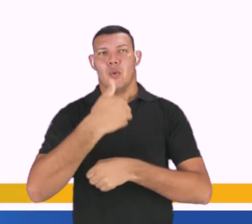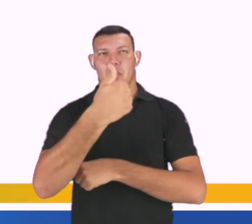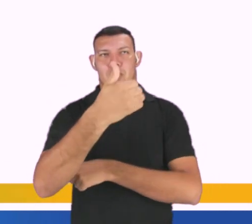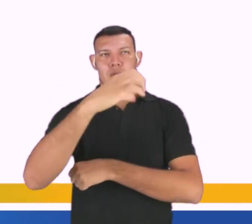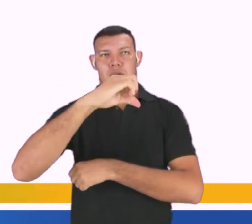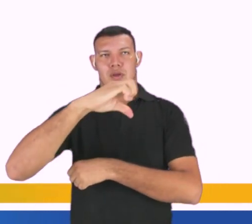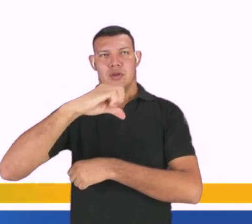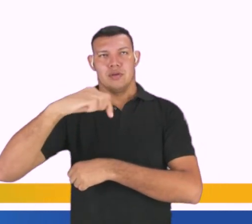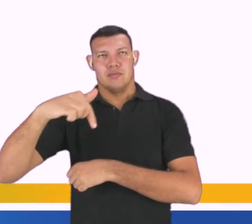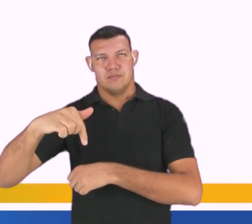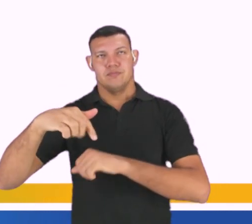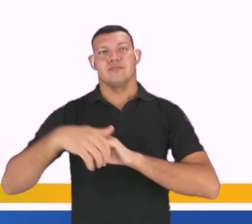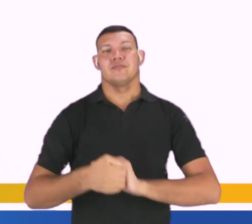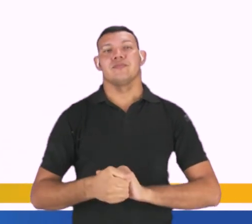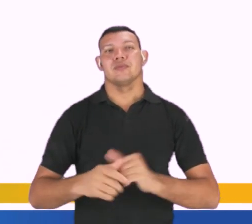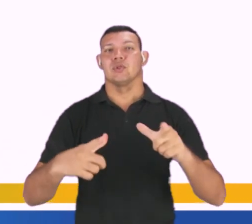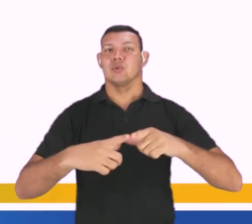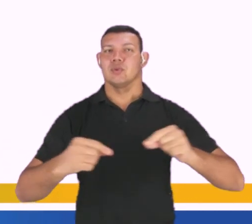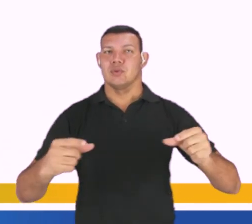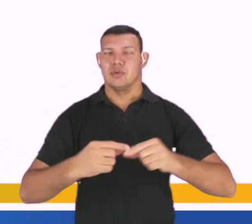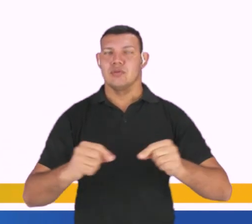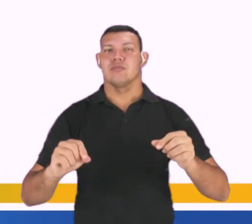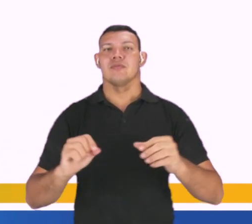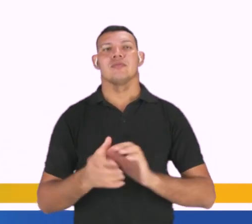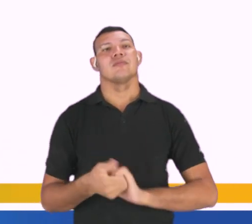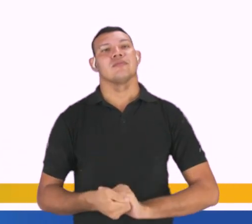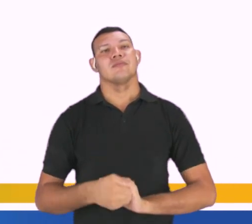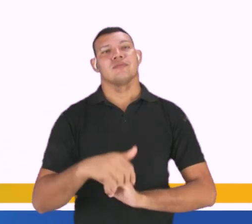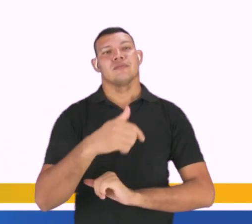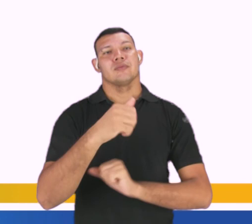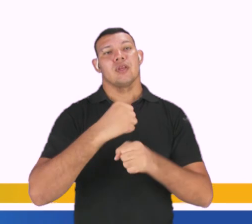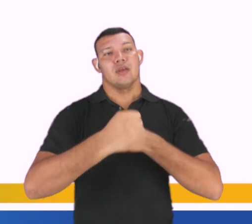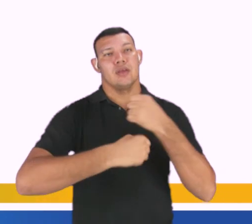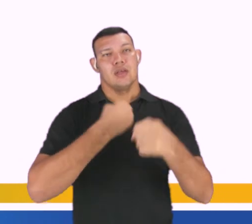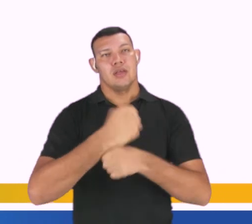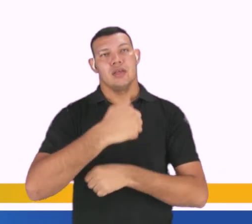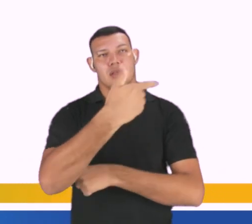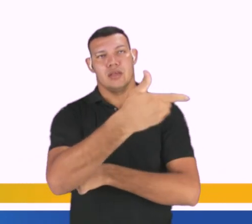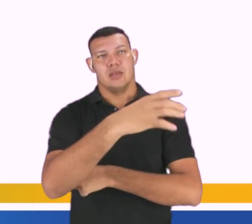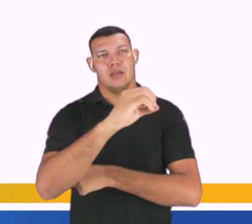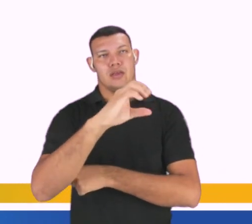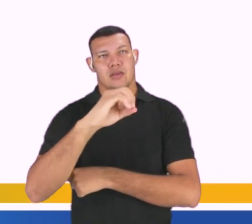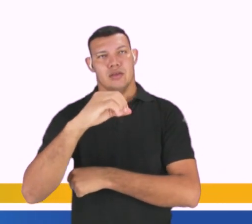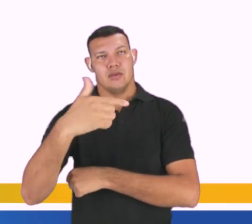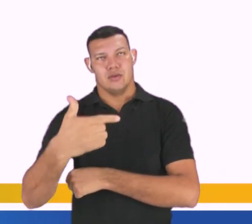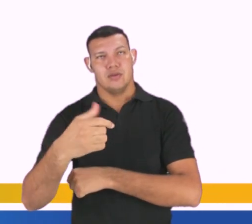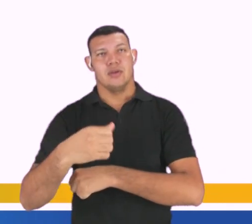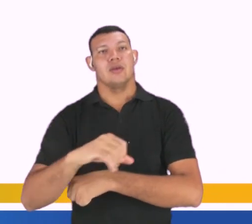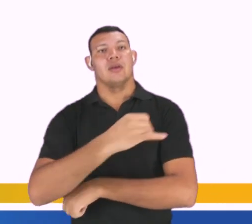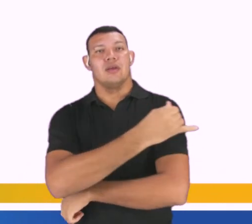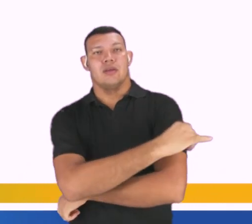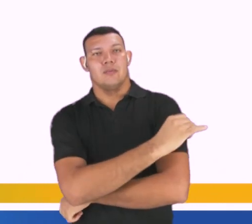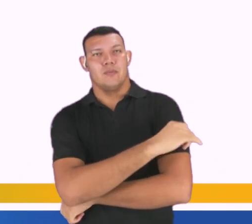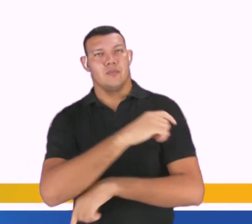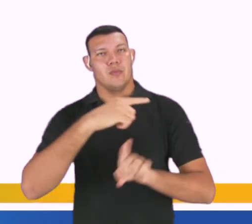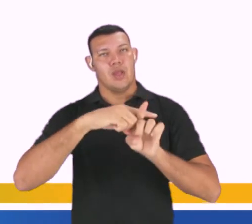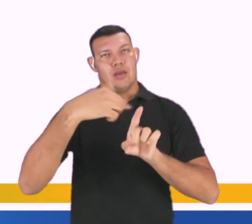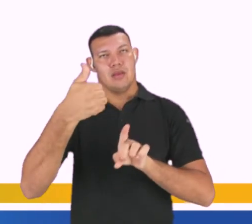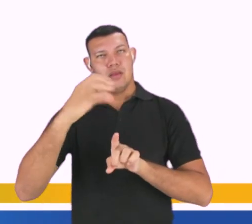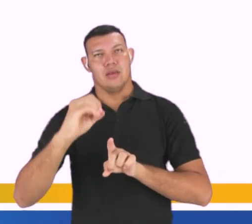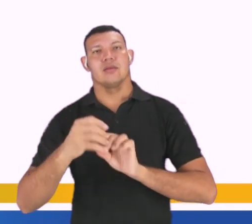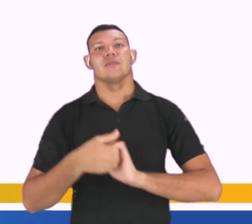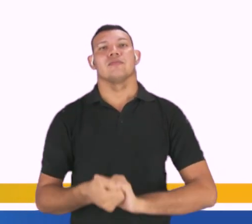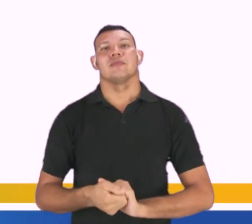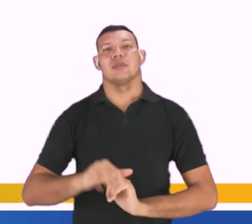Kyoto, no Japão, Conferência de Kyoto. 2002, a Rio+10, em Joanesburgo, na África do Sul. E